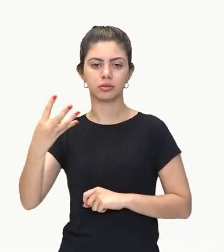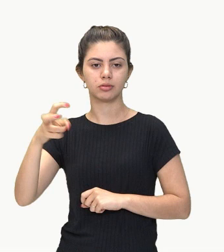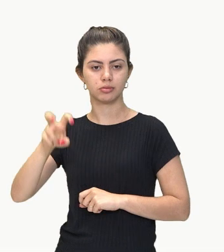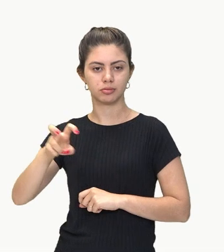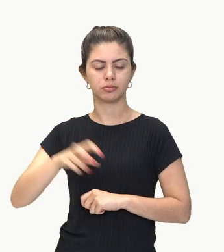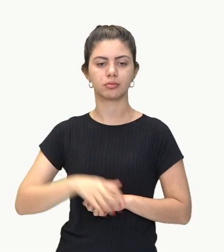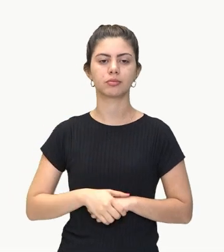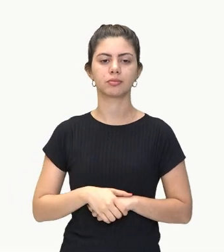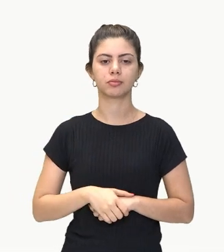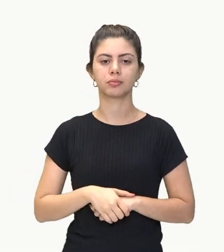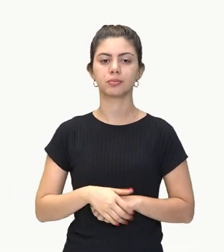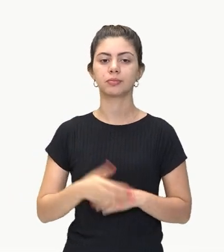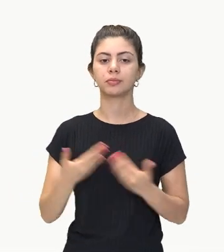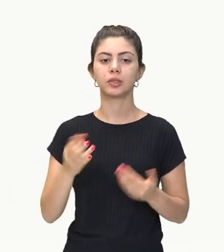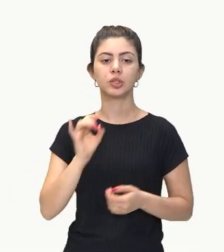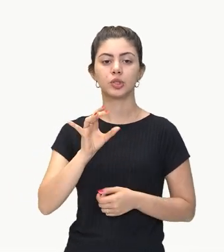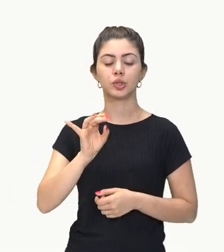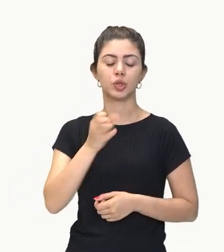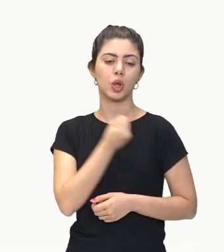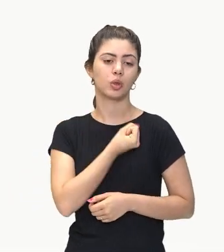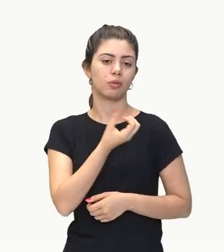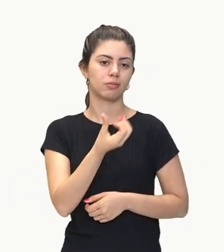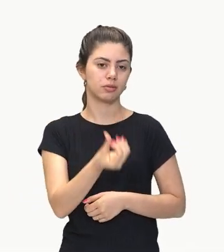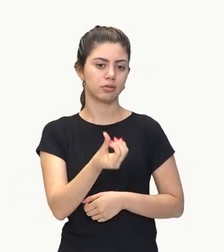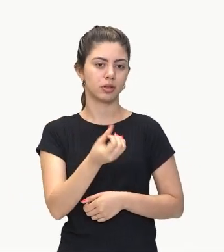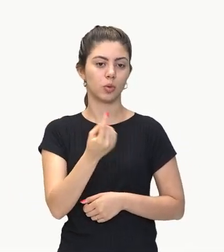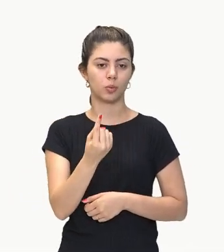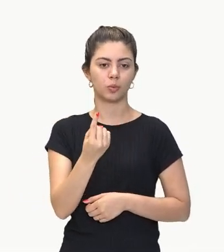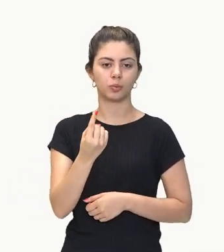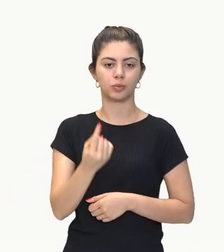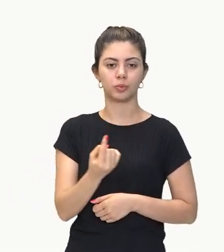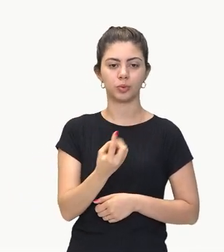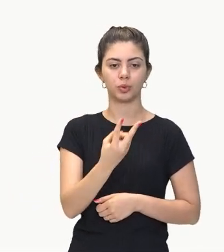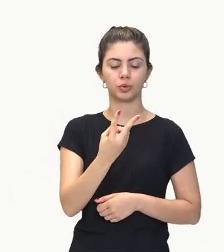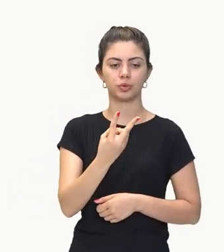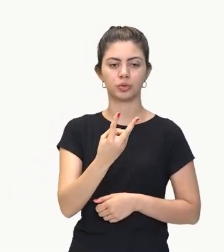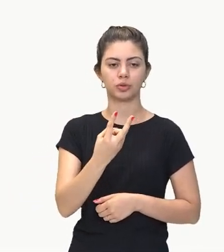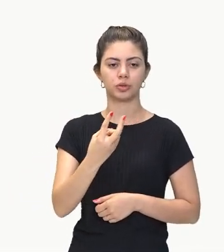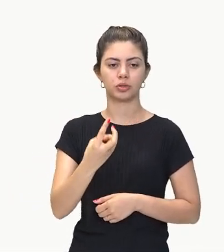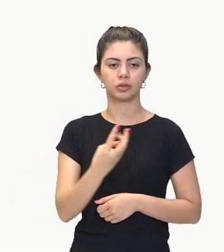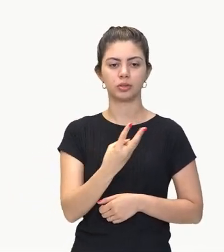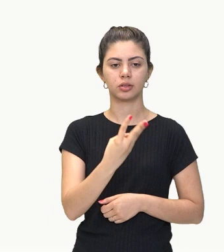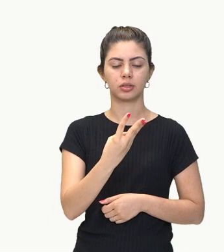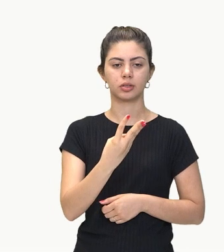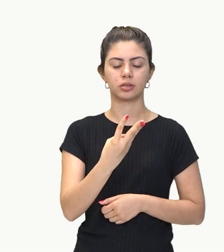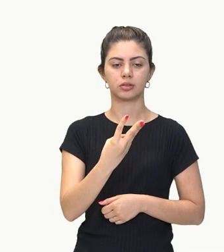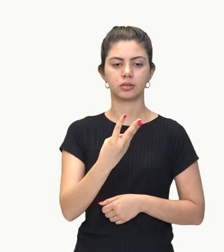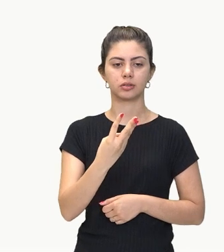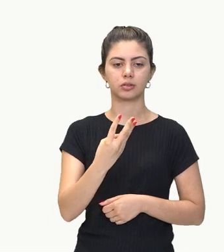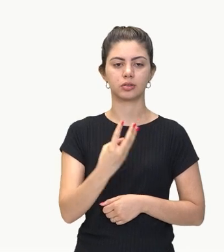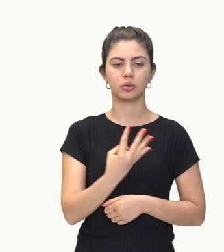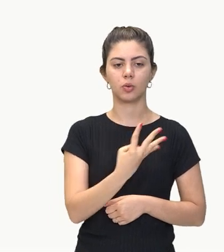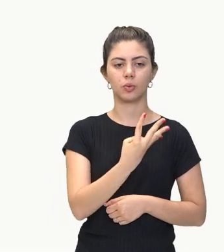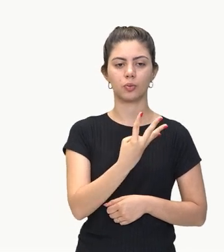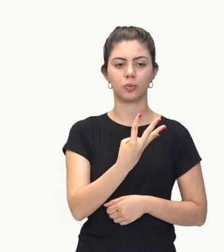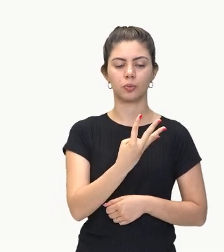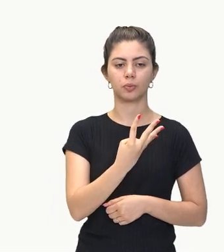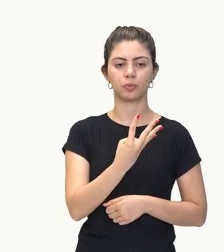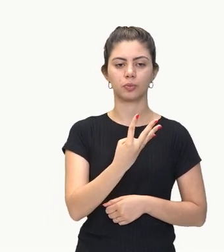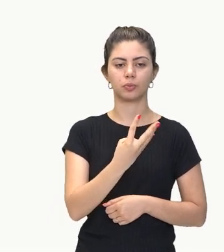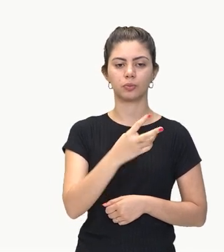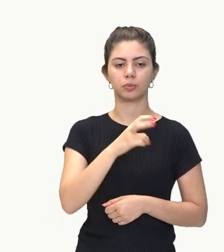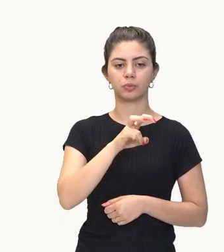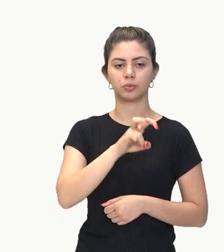Então, vamos lá. Eu só tenho aqui o 6. Então, eu vou conferir, ó. 1, 2, 3,